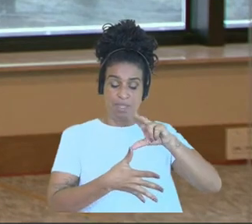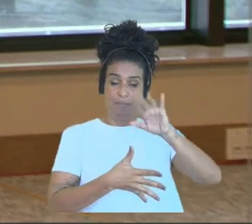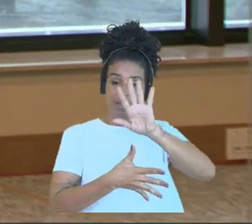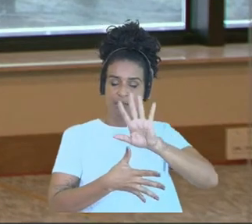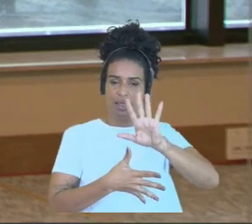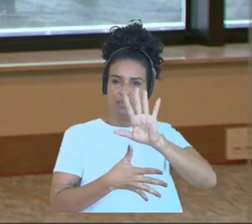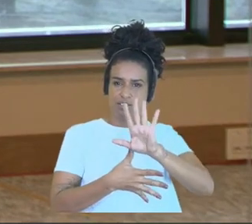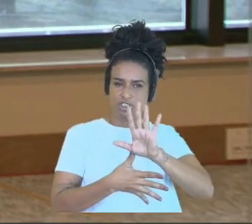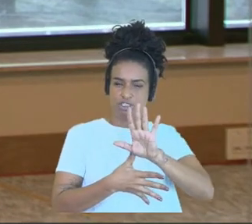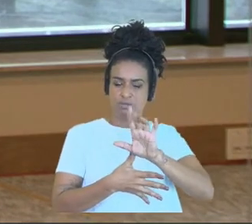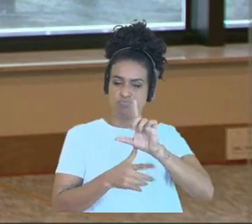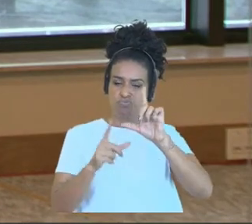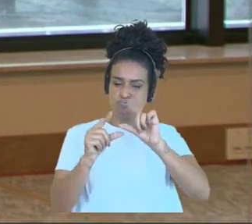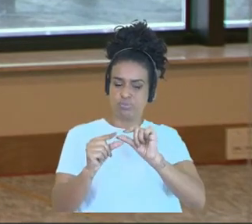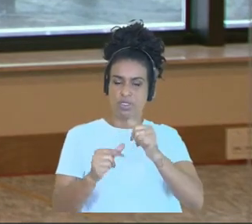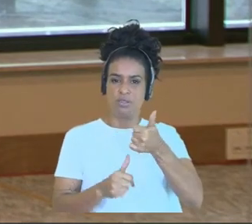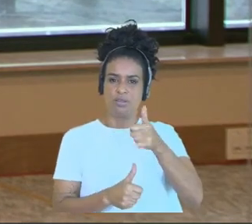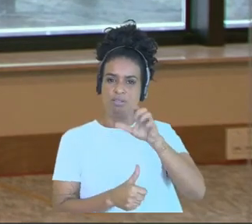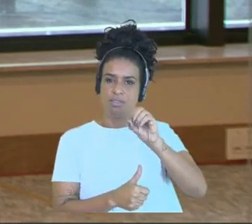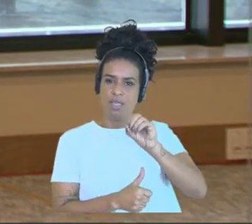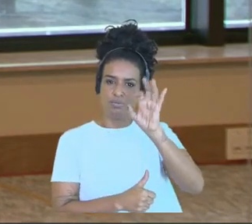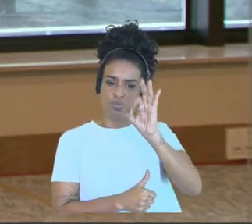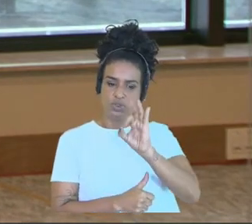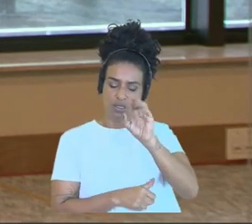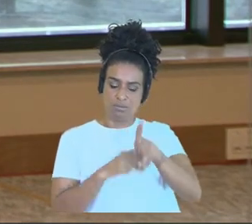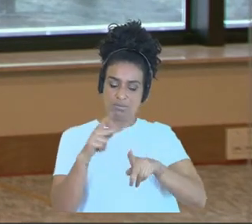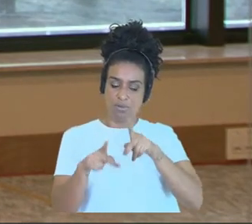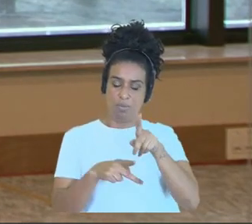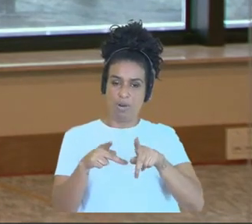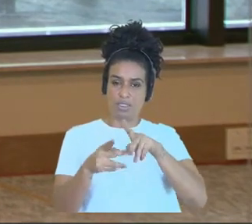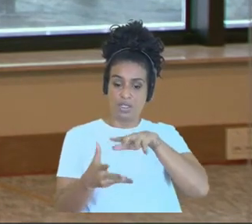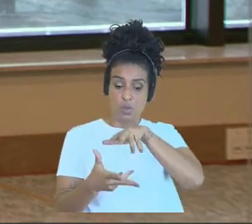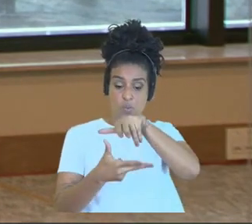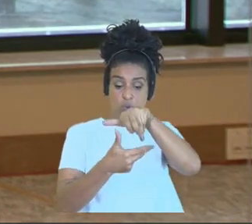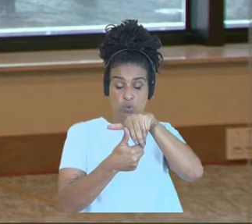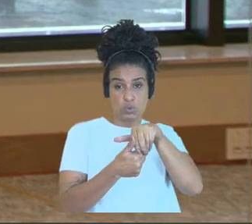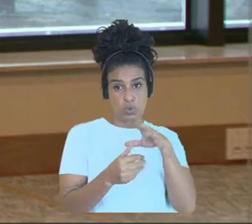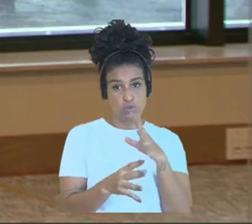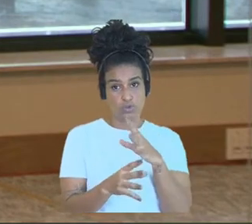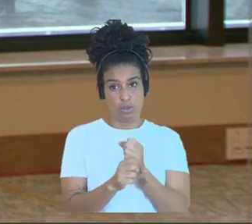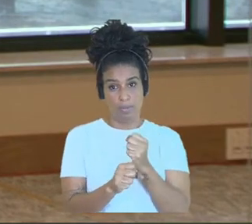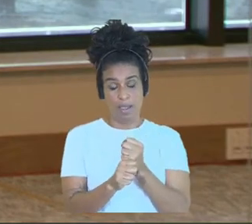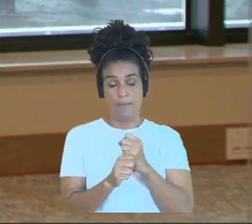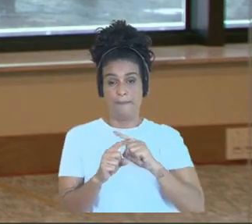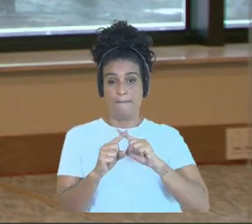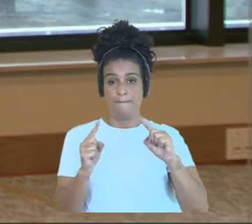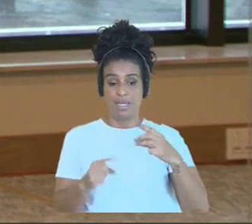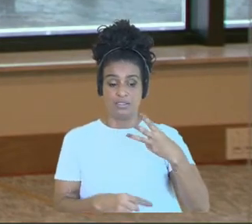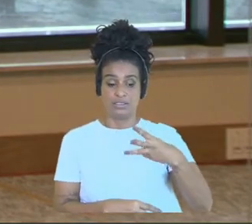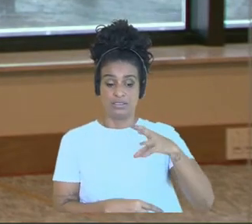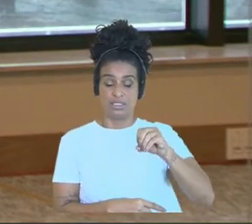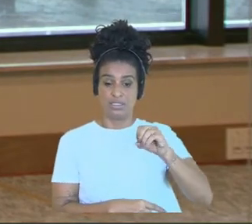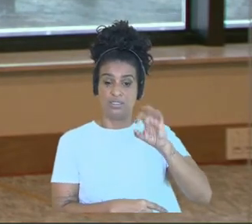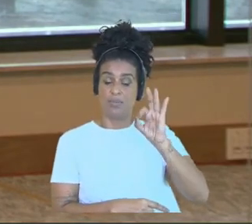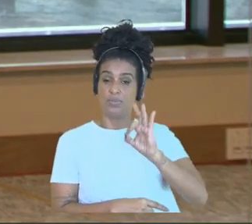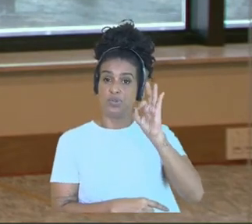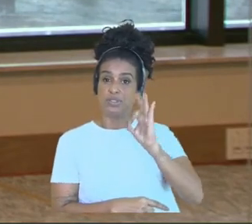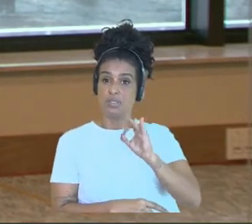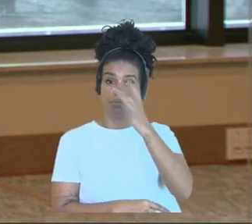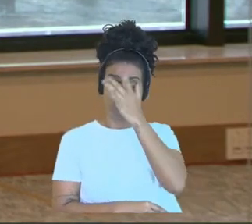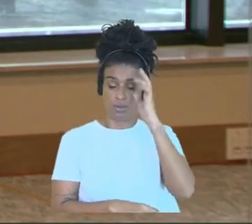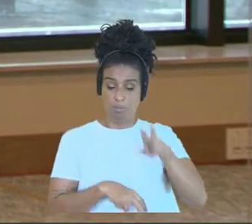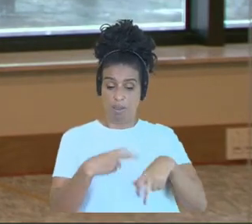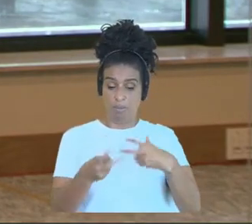representa menos de 10% da população mundial, mas aproximadamente 30% dos que morreram na pandemia